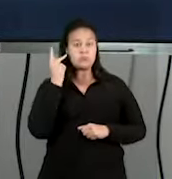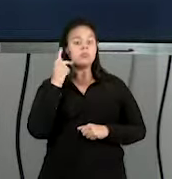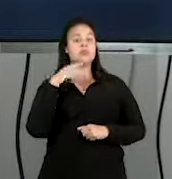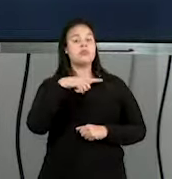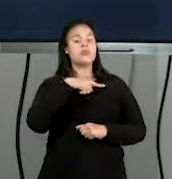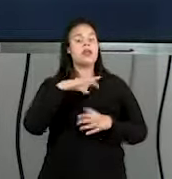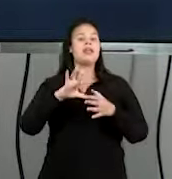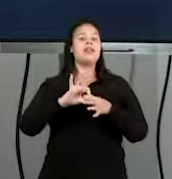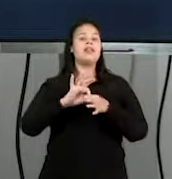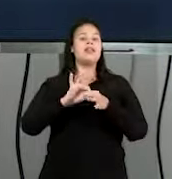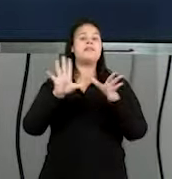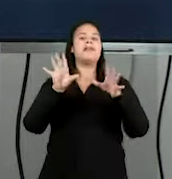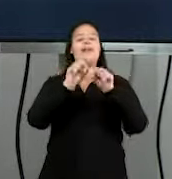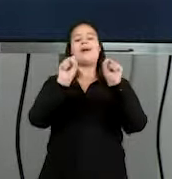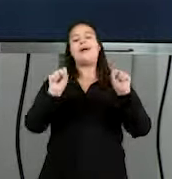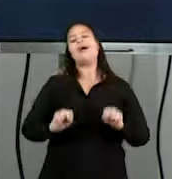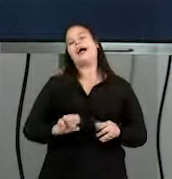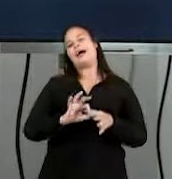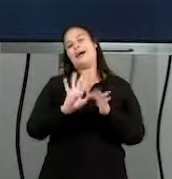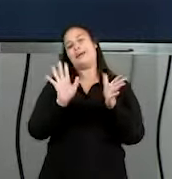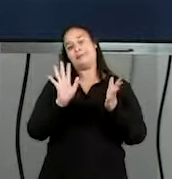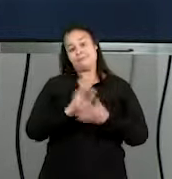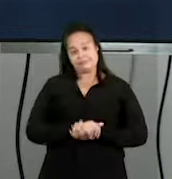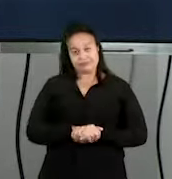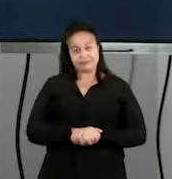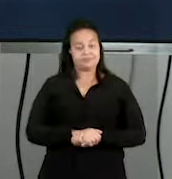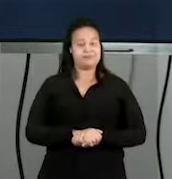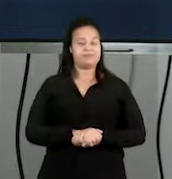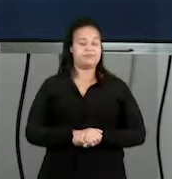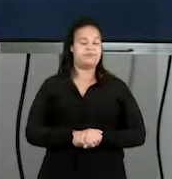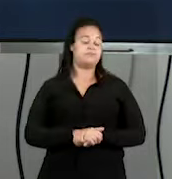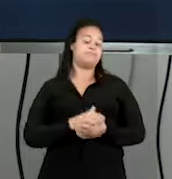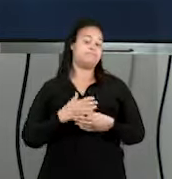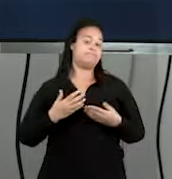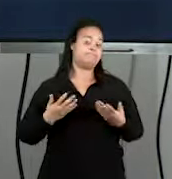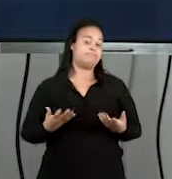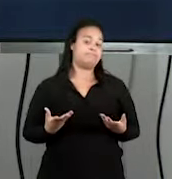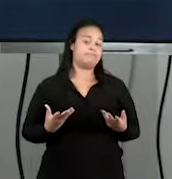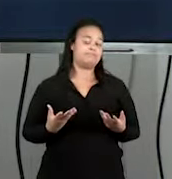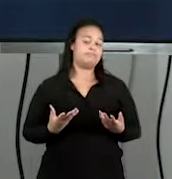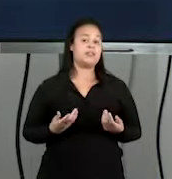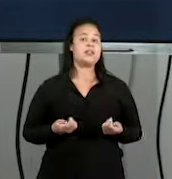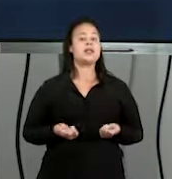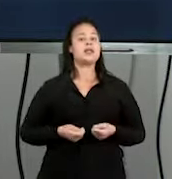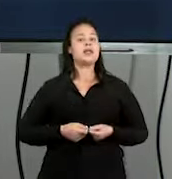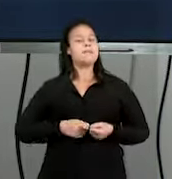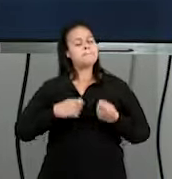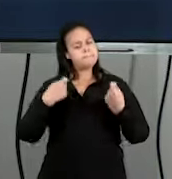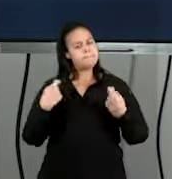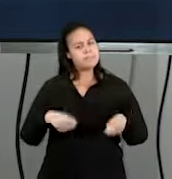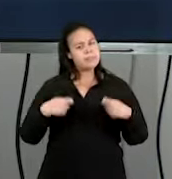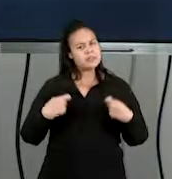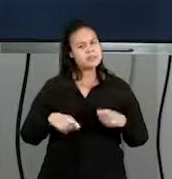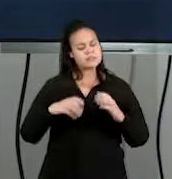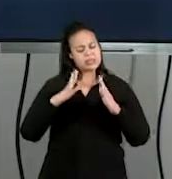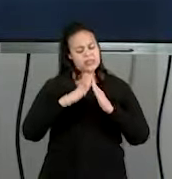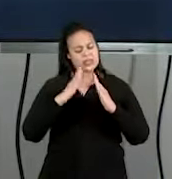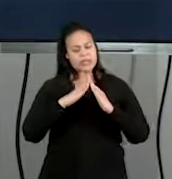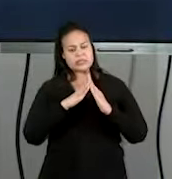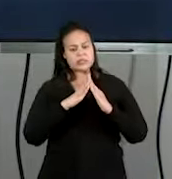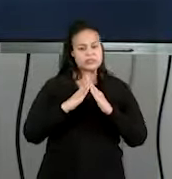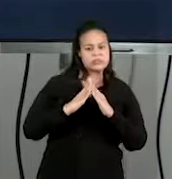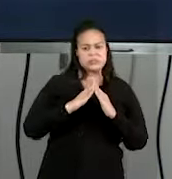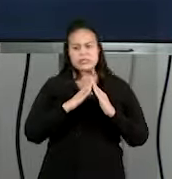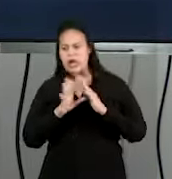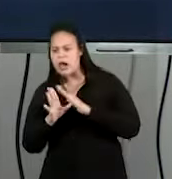tenham liberdade. E aí, quando você é obrigado a ficar dentro da sua casa com medo porque tem um